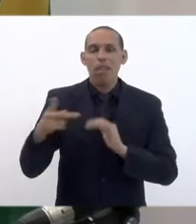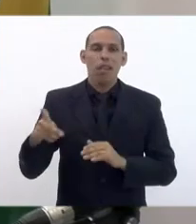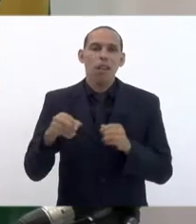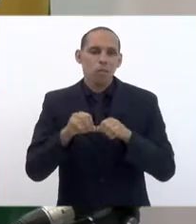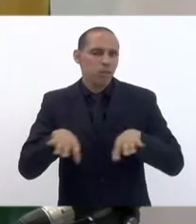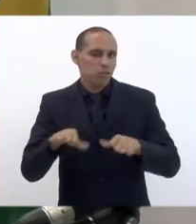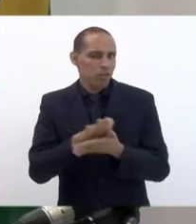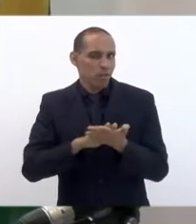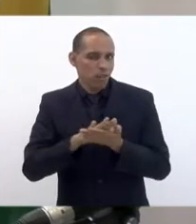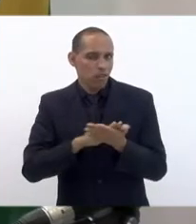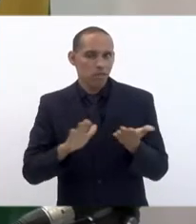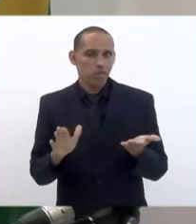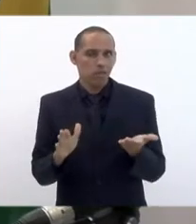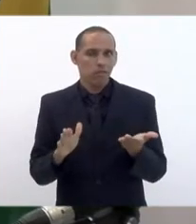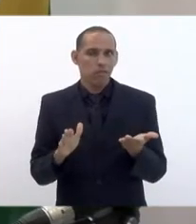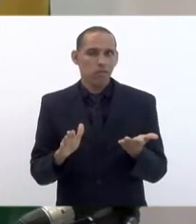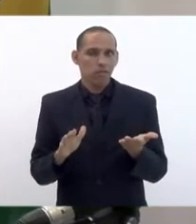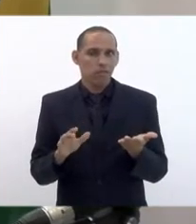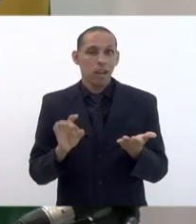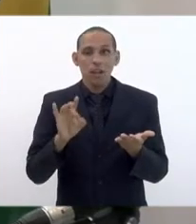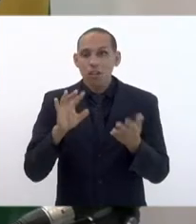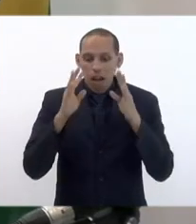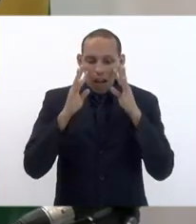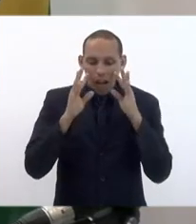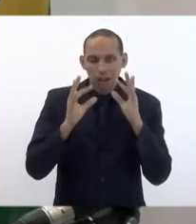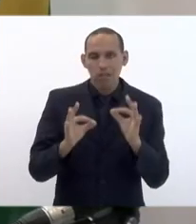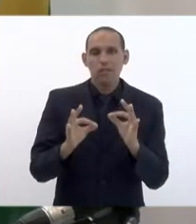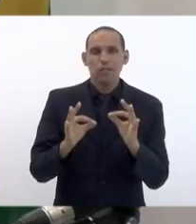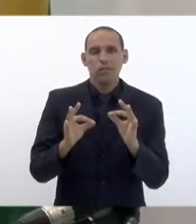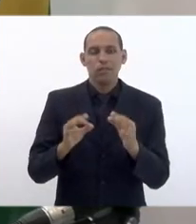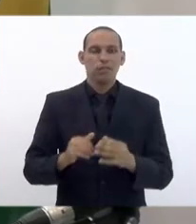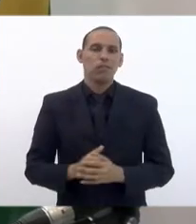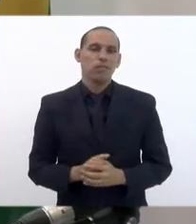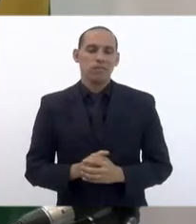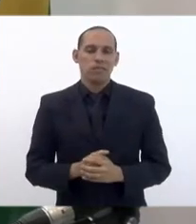É só uma atenção